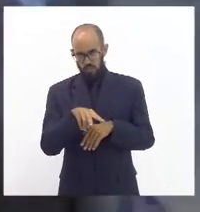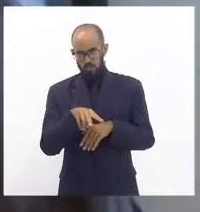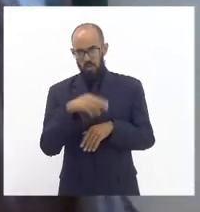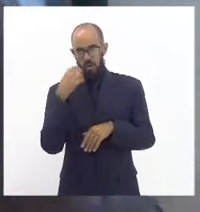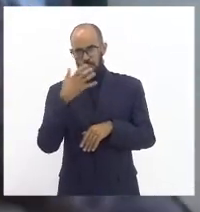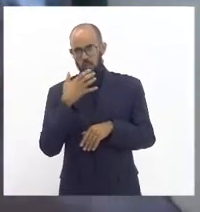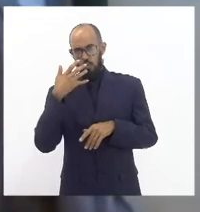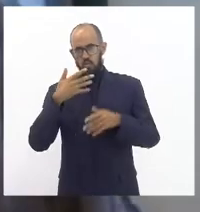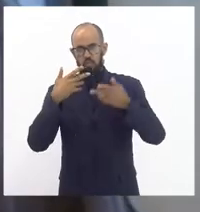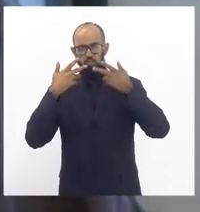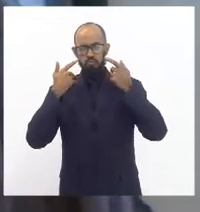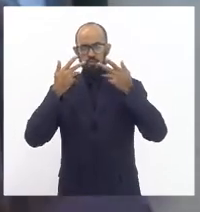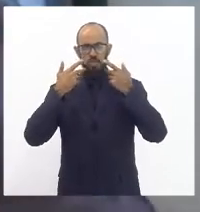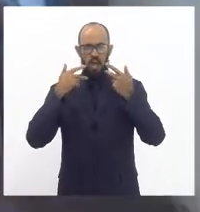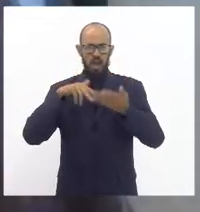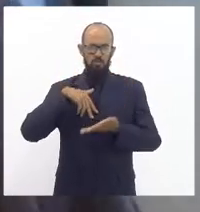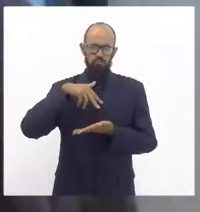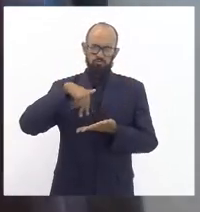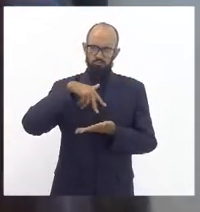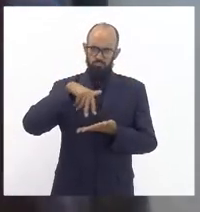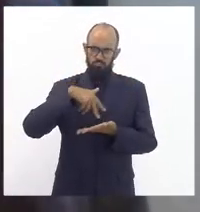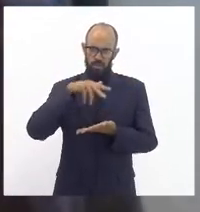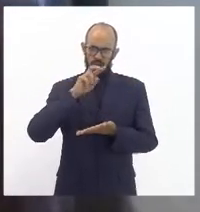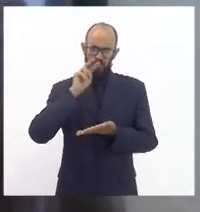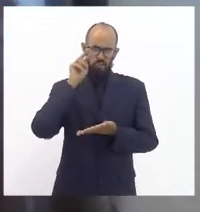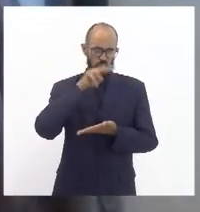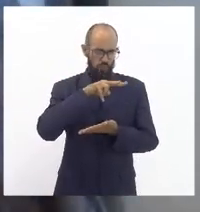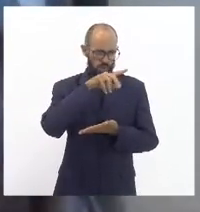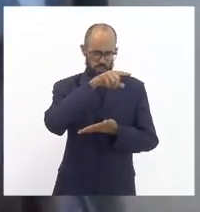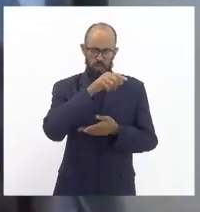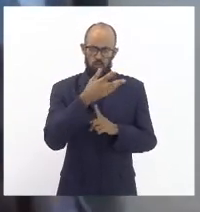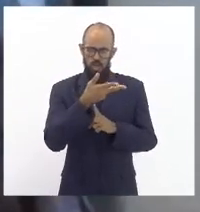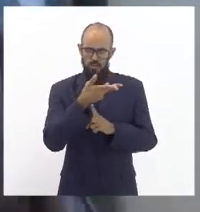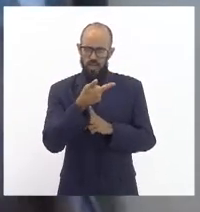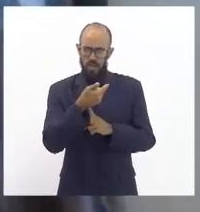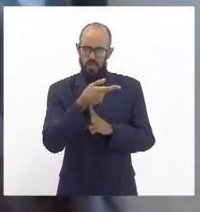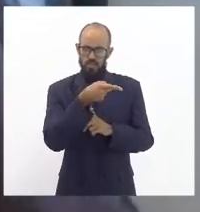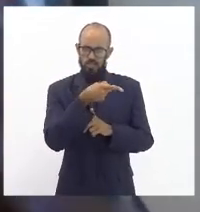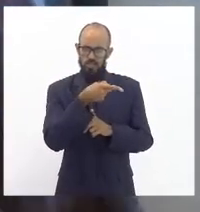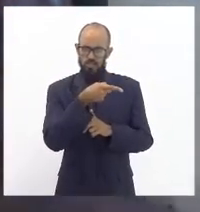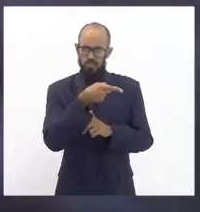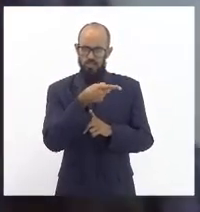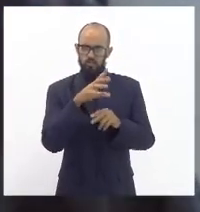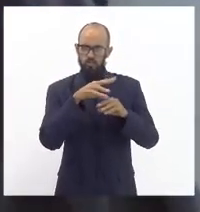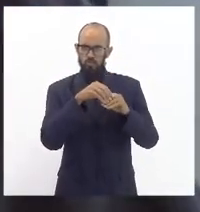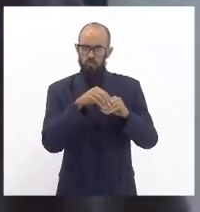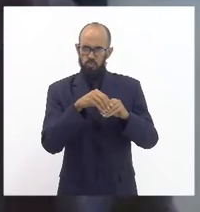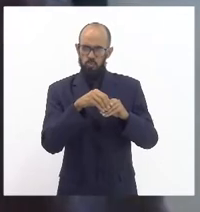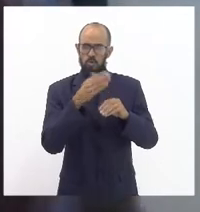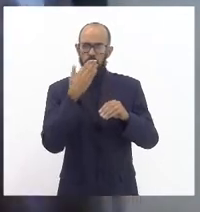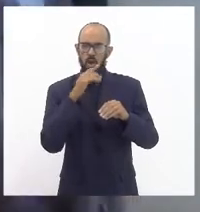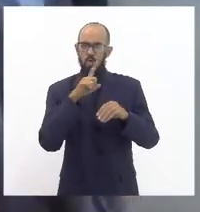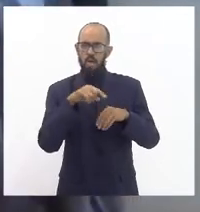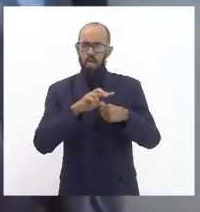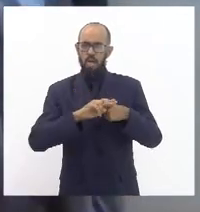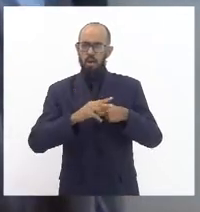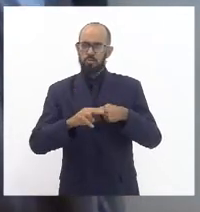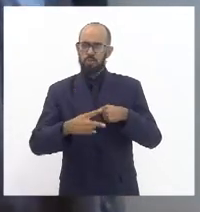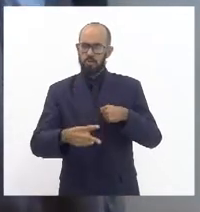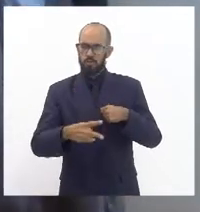música o teatro baleia viram as obras de arte na e soma qual foi o resultado